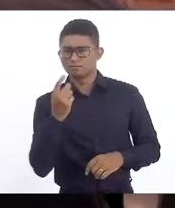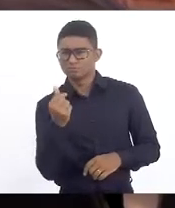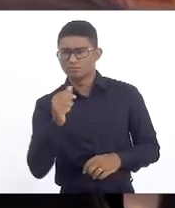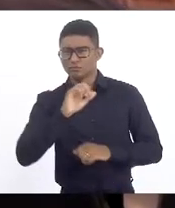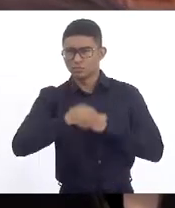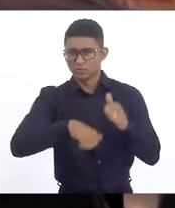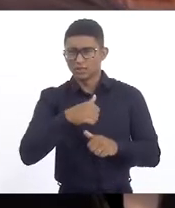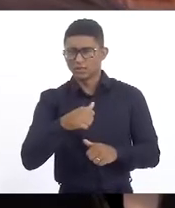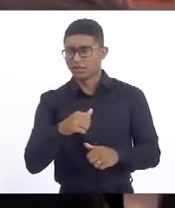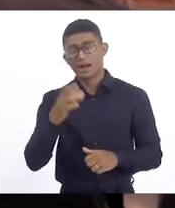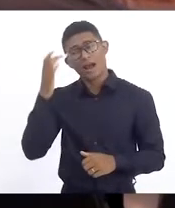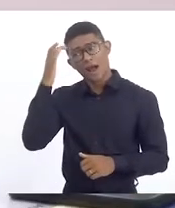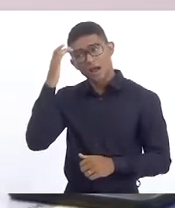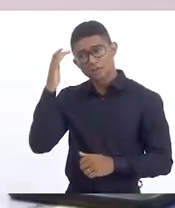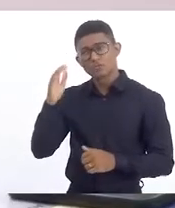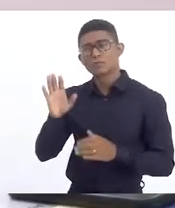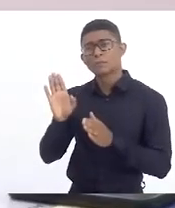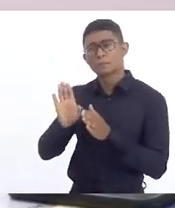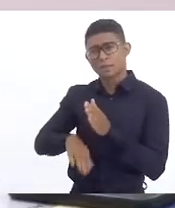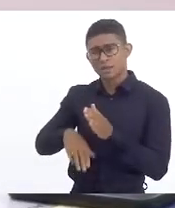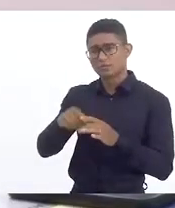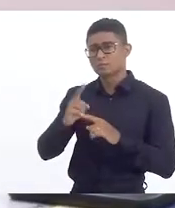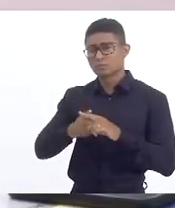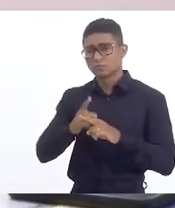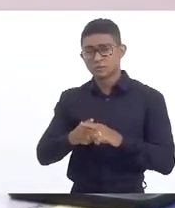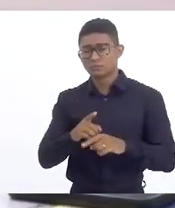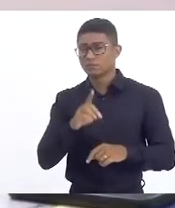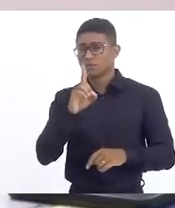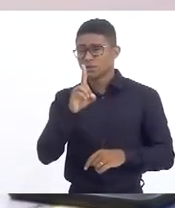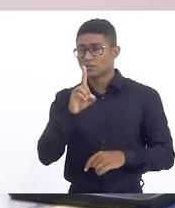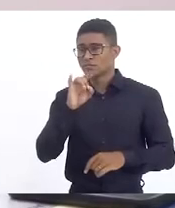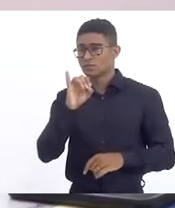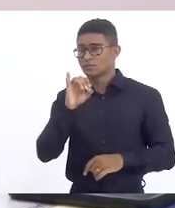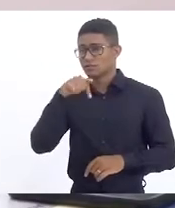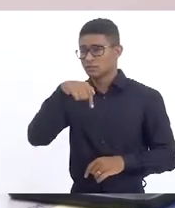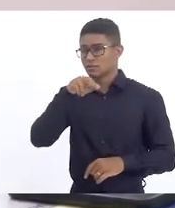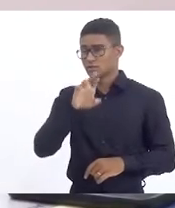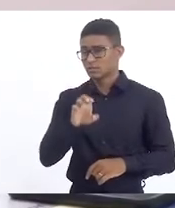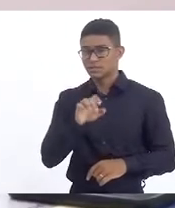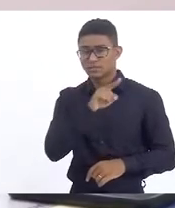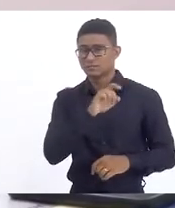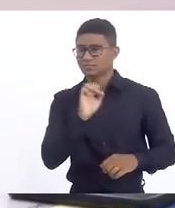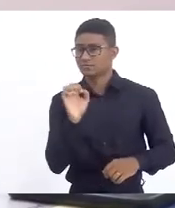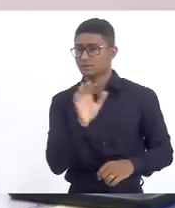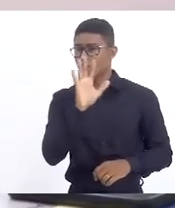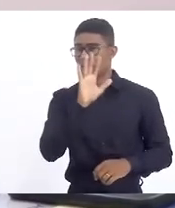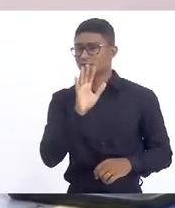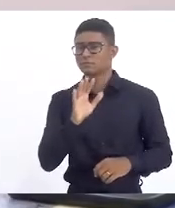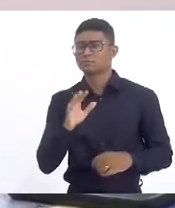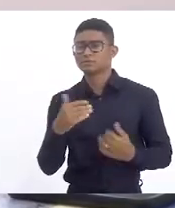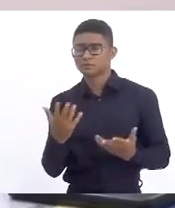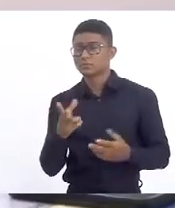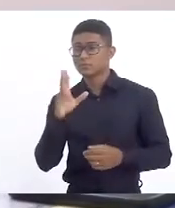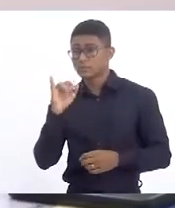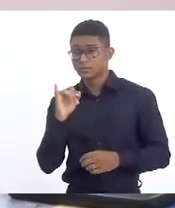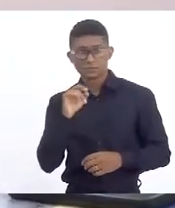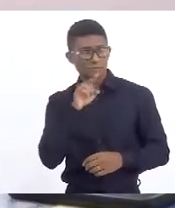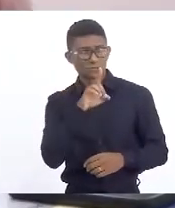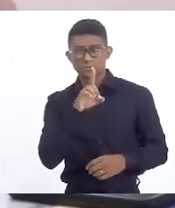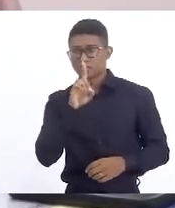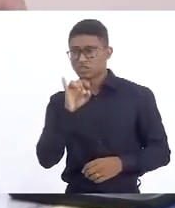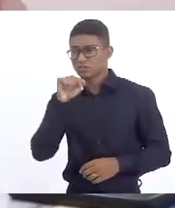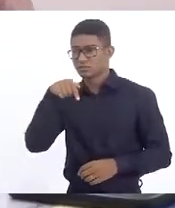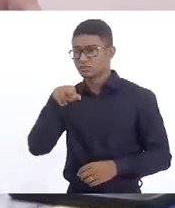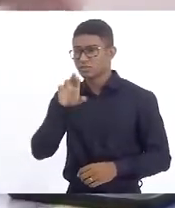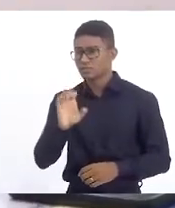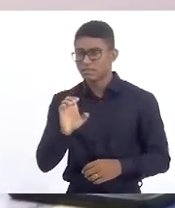menor. Porque o DIC que era o mais caro. O problema do DIC é o DIC de avanço. Você faz um DIC de avanço para depois posicionar o